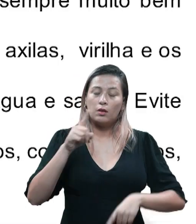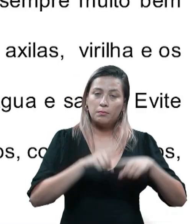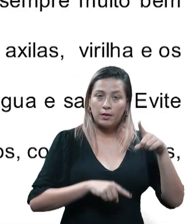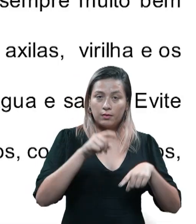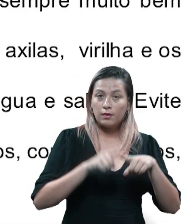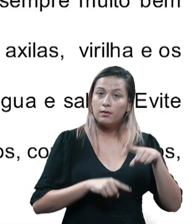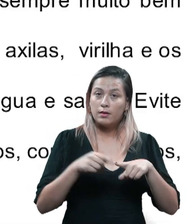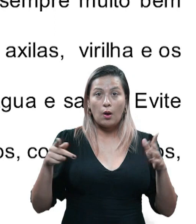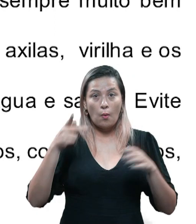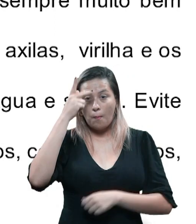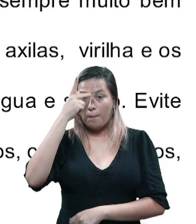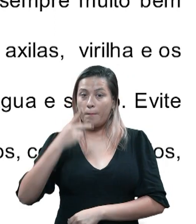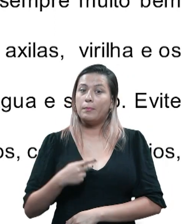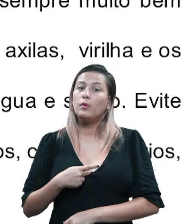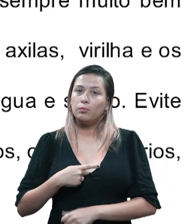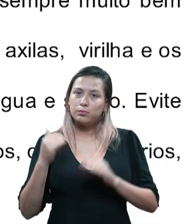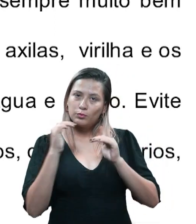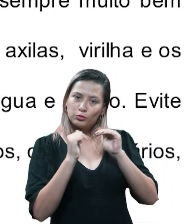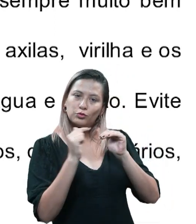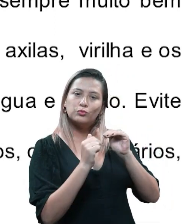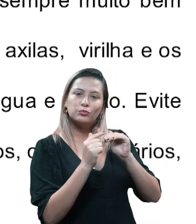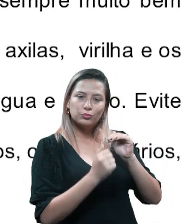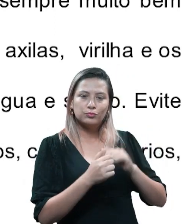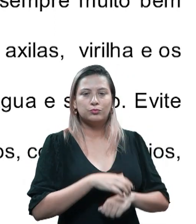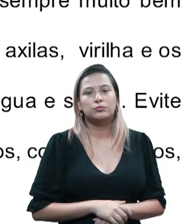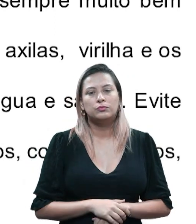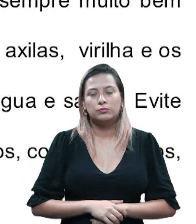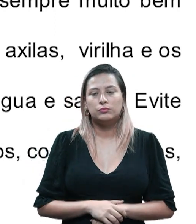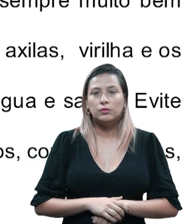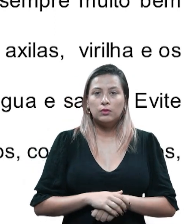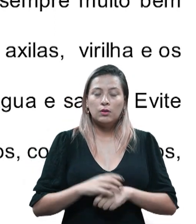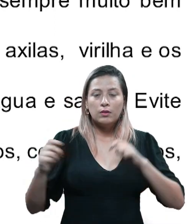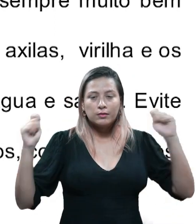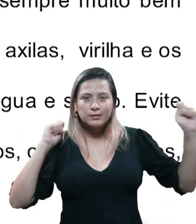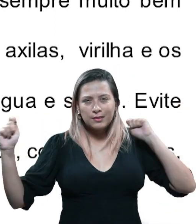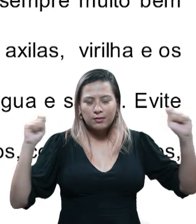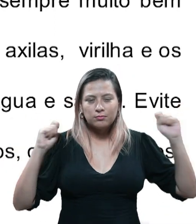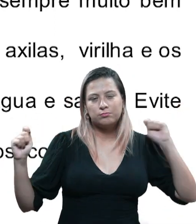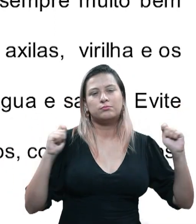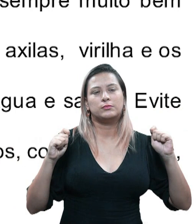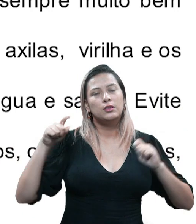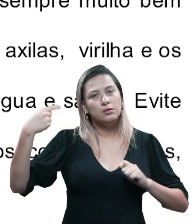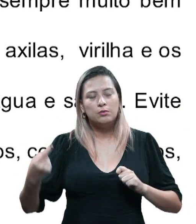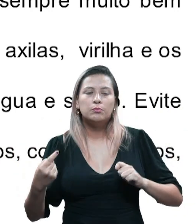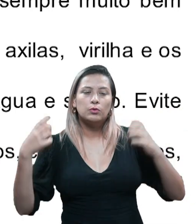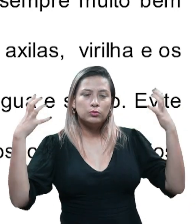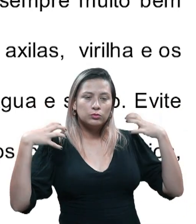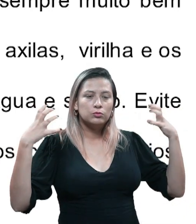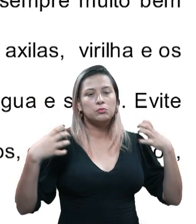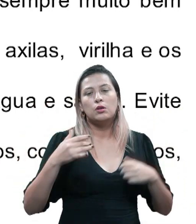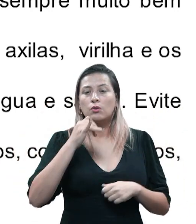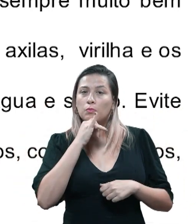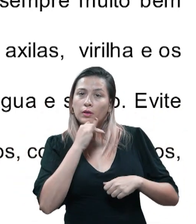o seu material de manicure. Seque-se sempre muito bem após o banho. principalmente as dobras como a